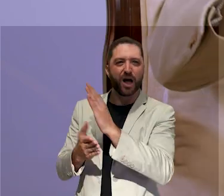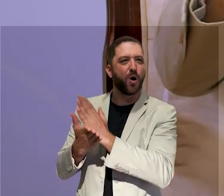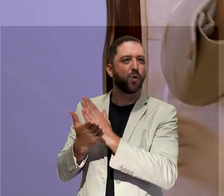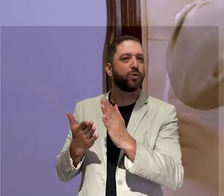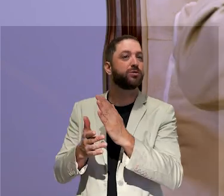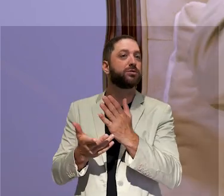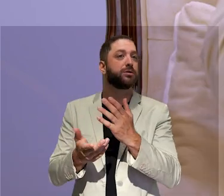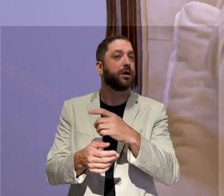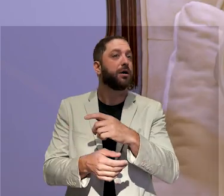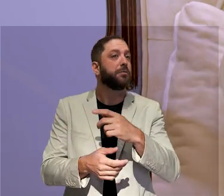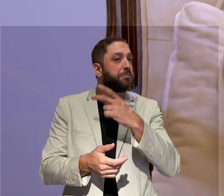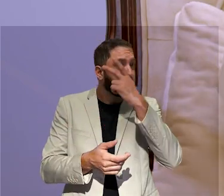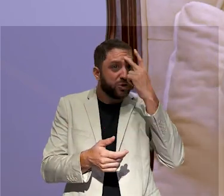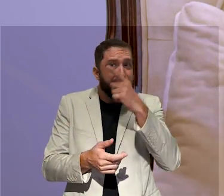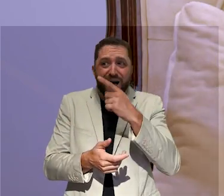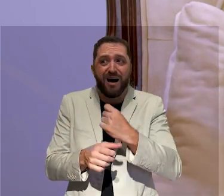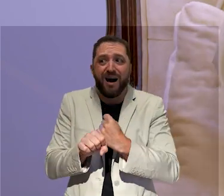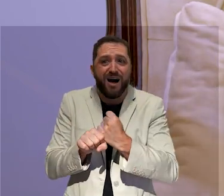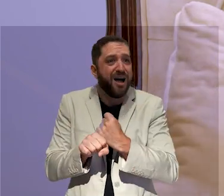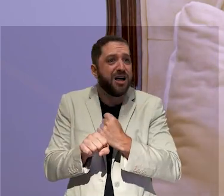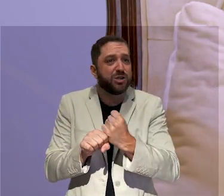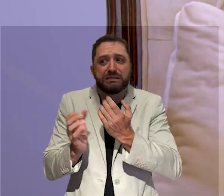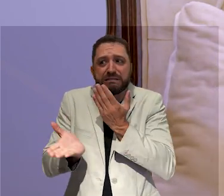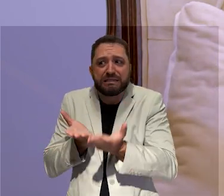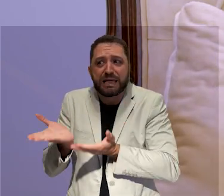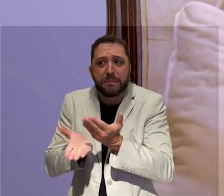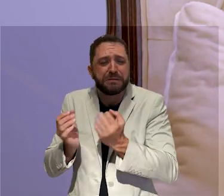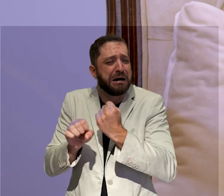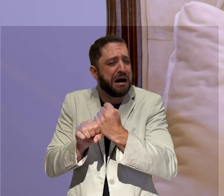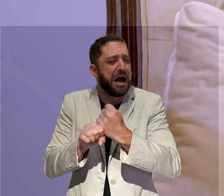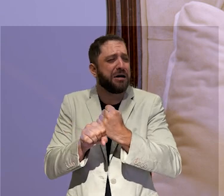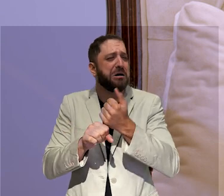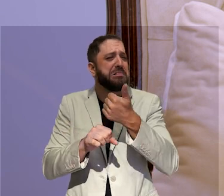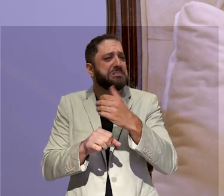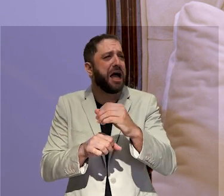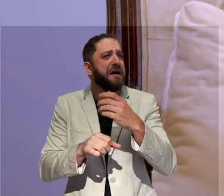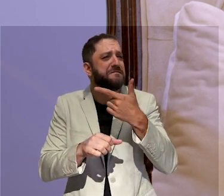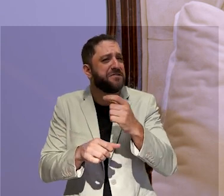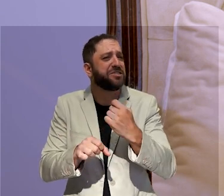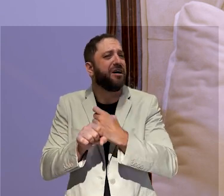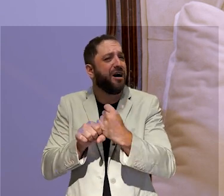anos e anos, tem pacientes que há décadas, né? Frequentando o mesmo serviço de saúde mental,